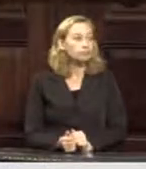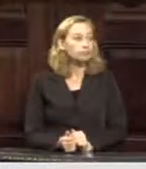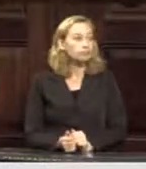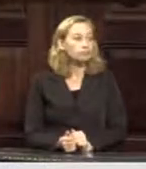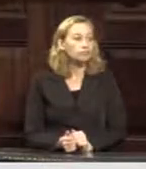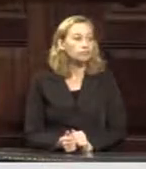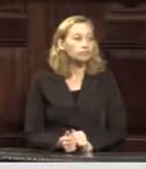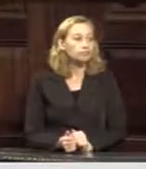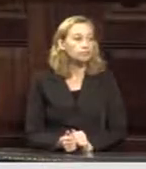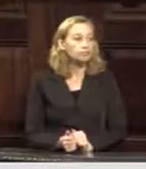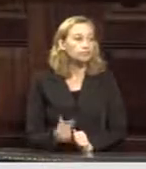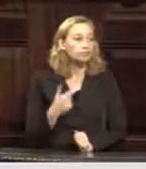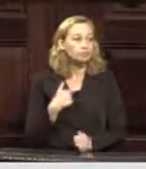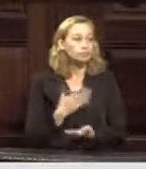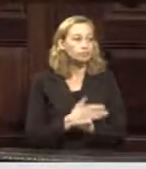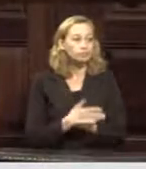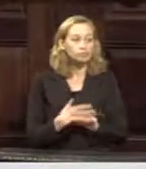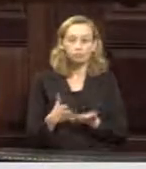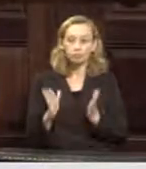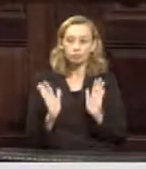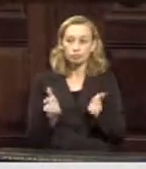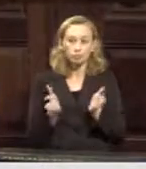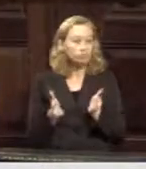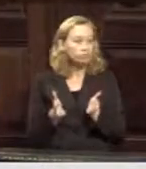na qual comecei minha jornada de hoje,